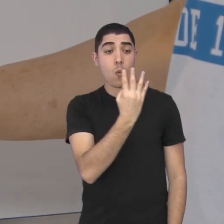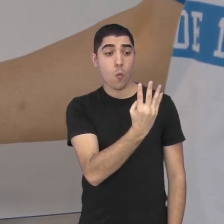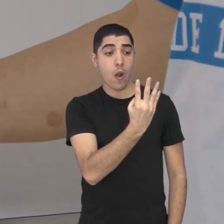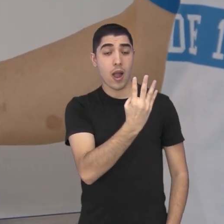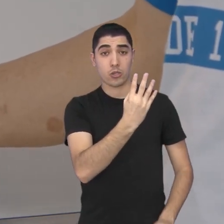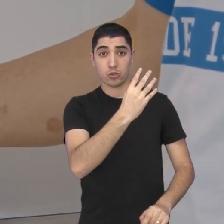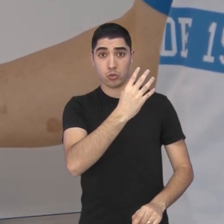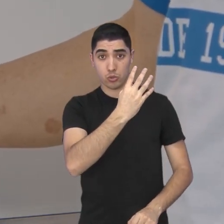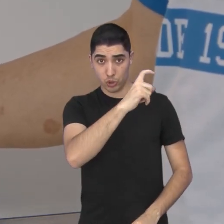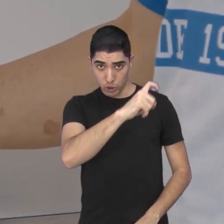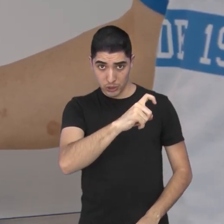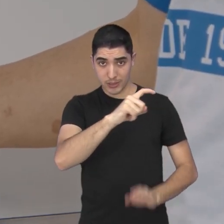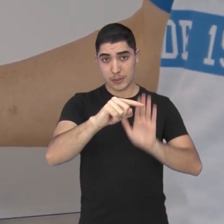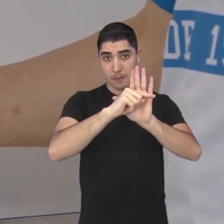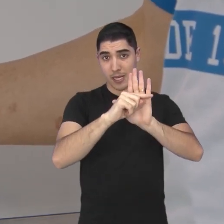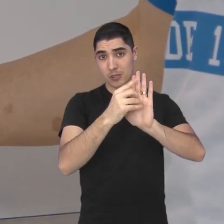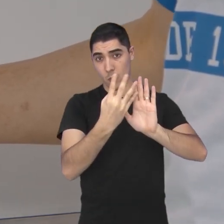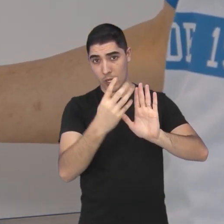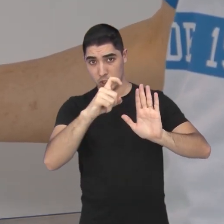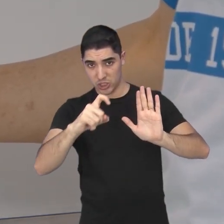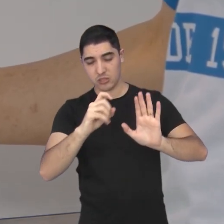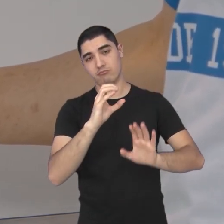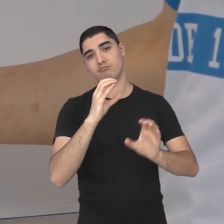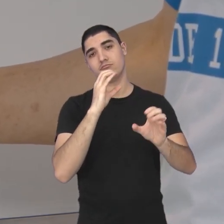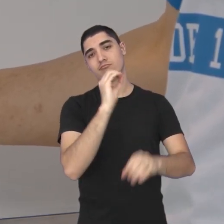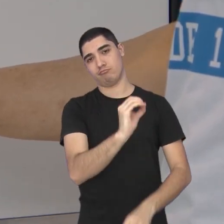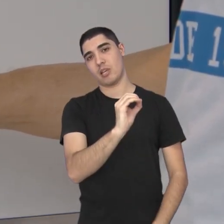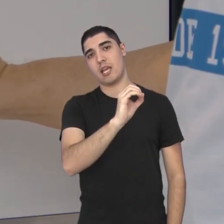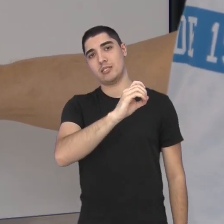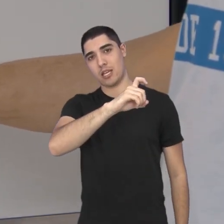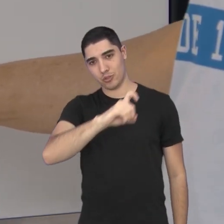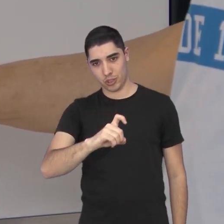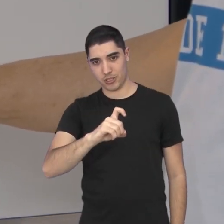4x menos 4x, isso aqui vai dar 0x.